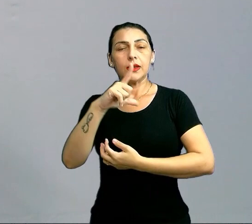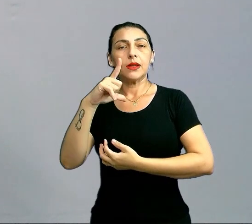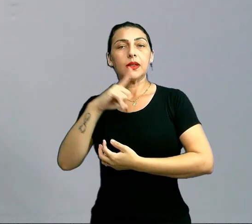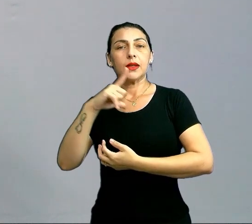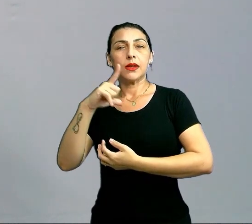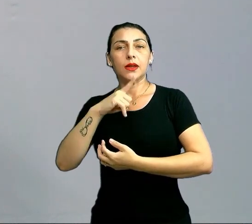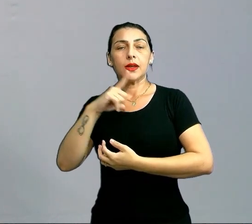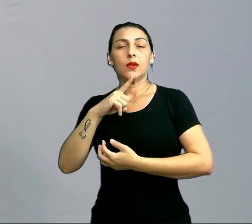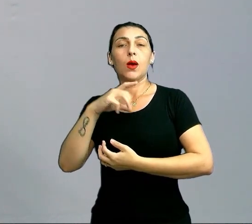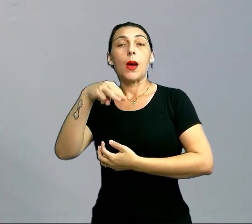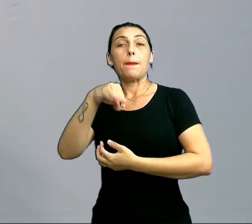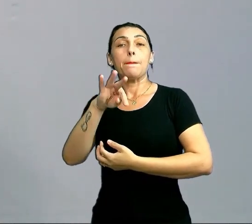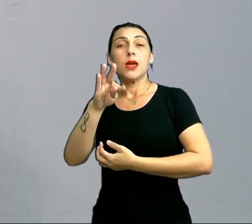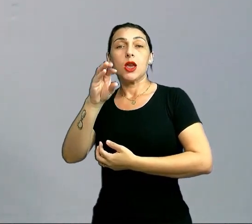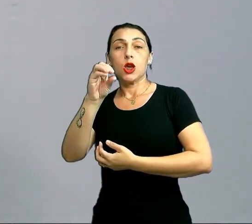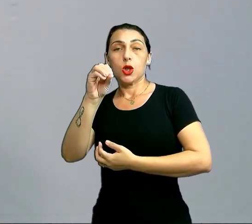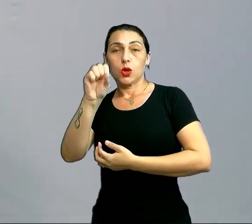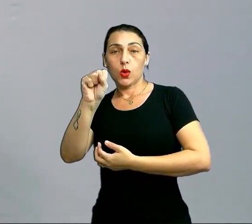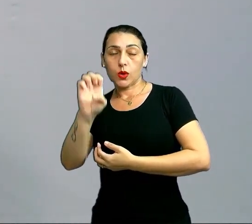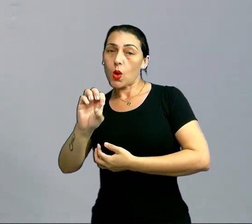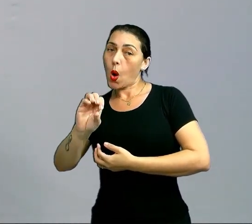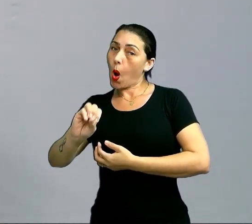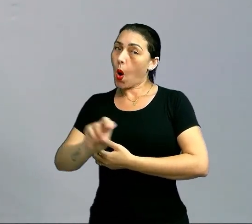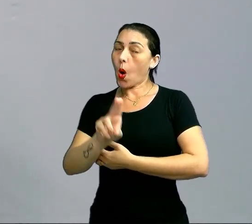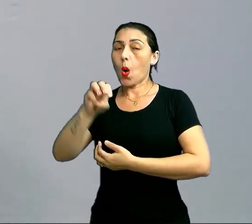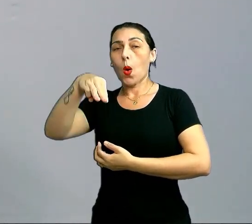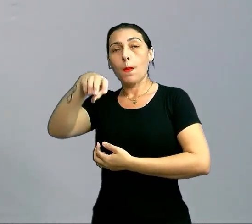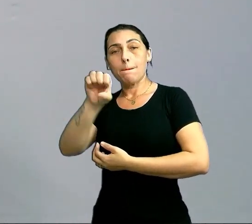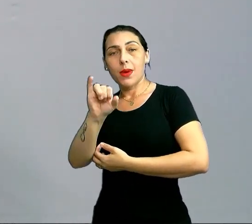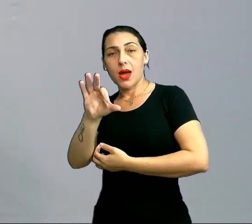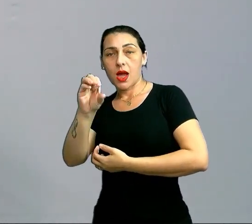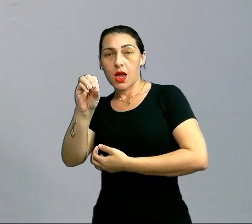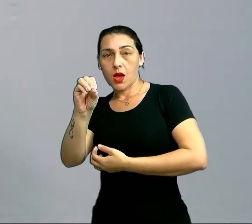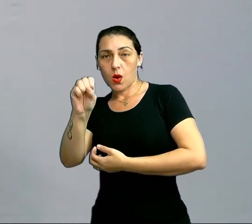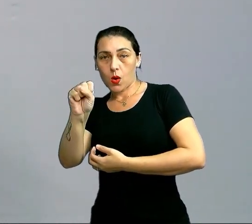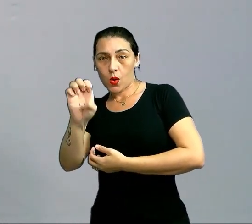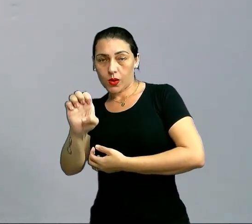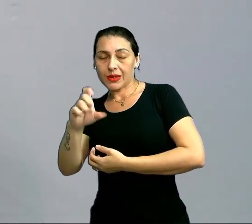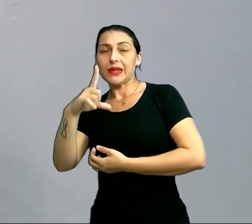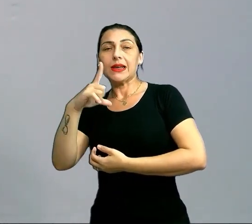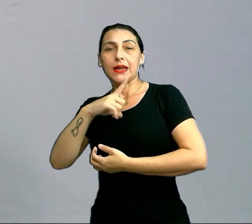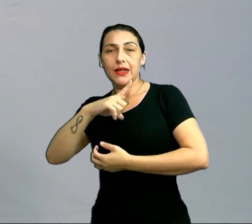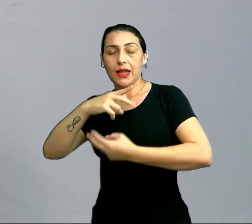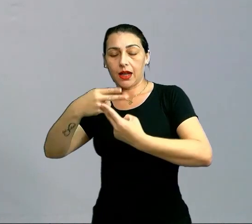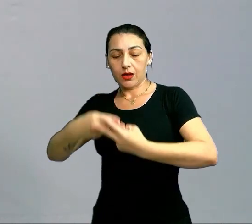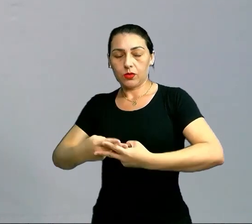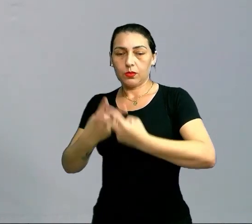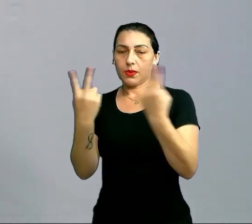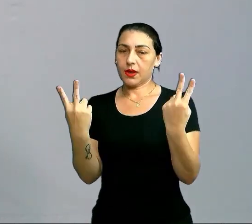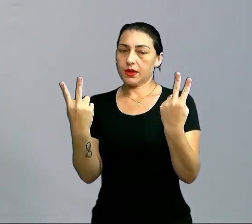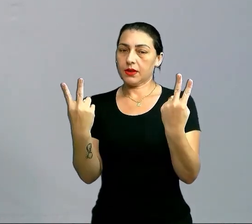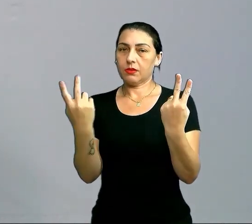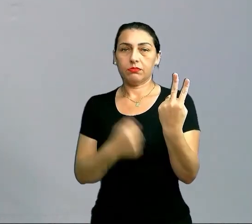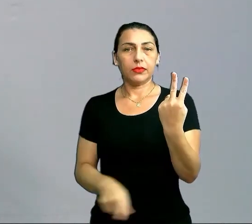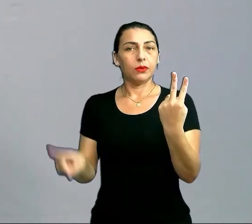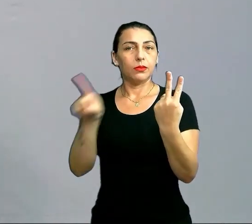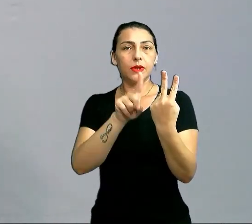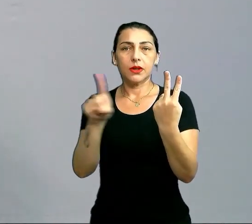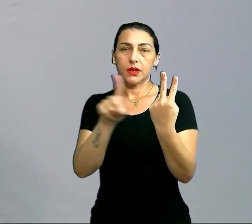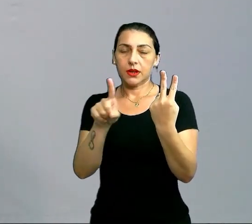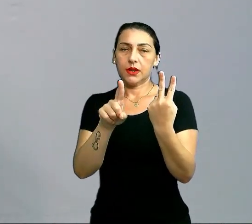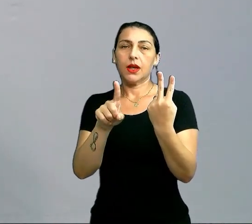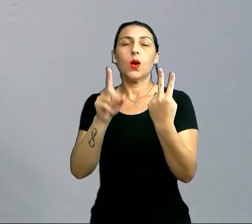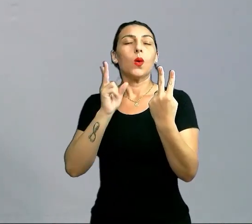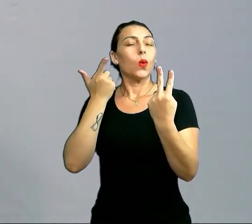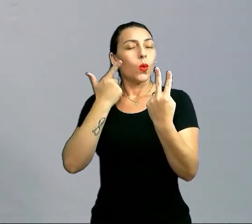ocorra uma mitose ou uma meiose para que haja a duplicação de mitocôndrias e cloroplastos.